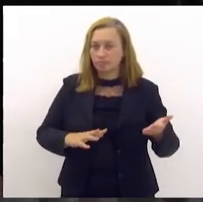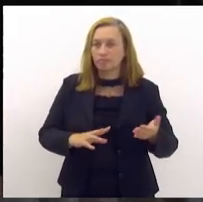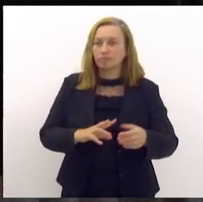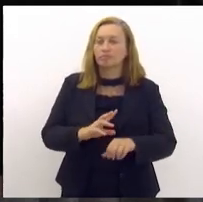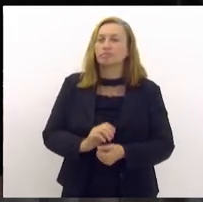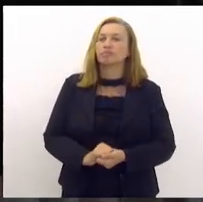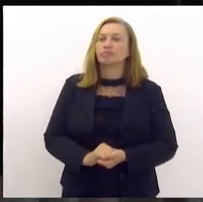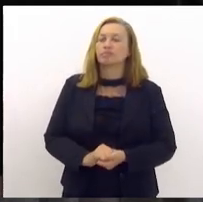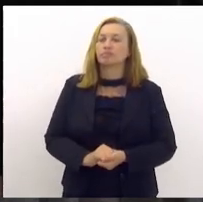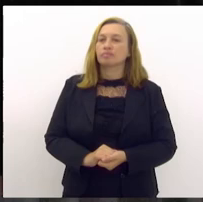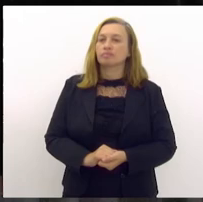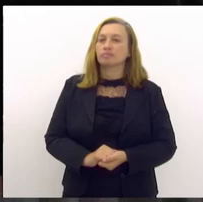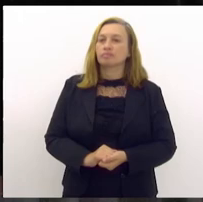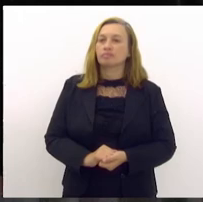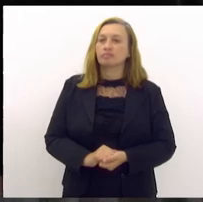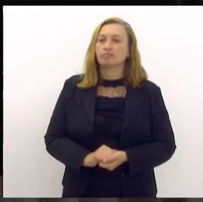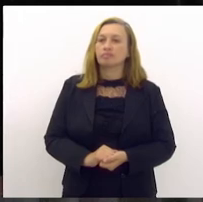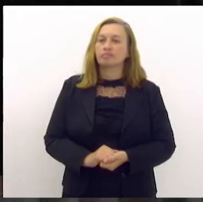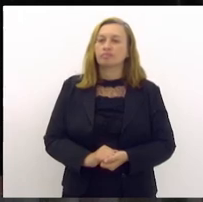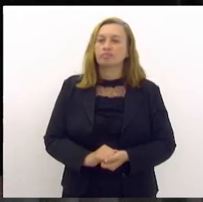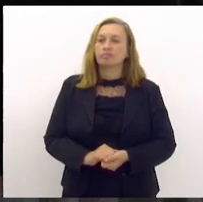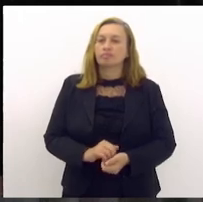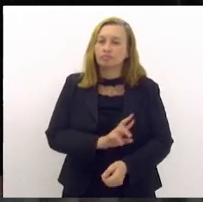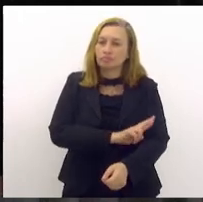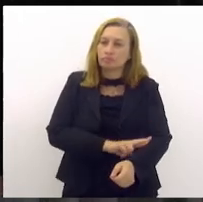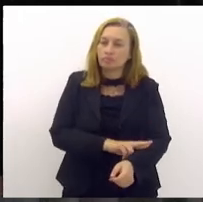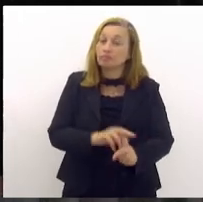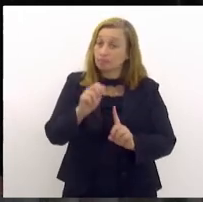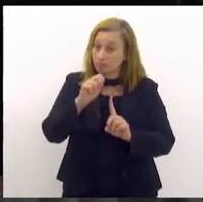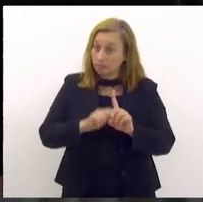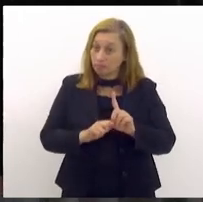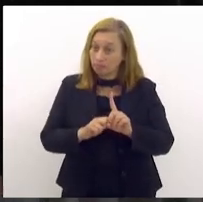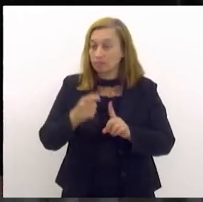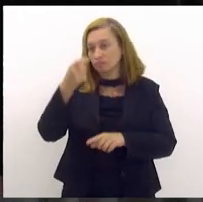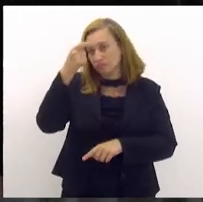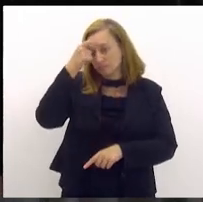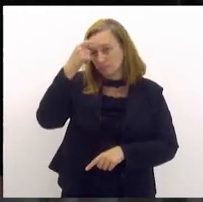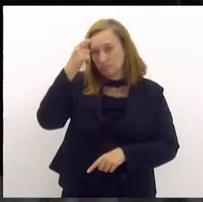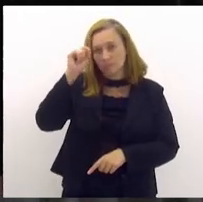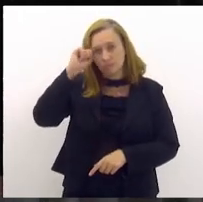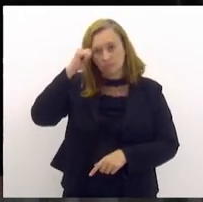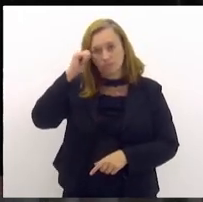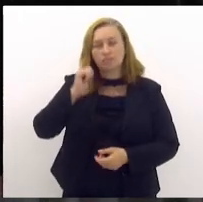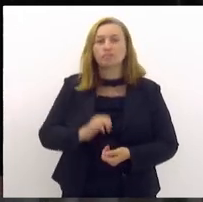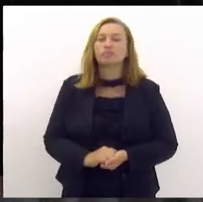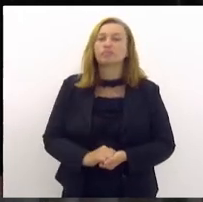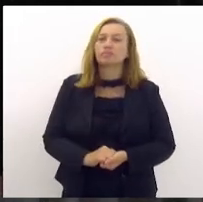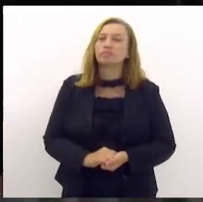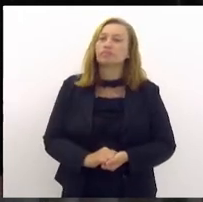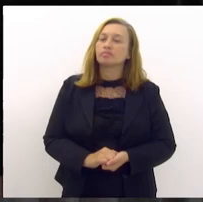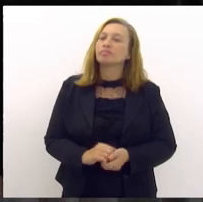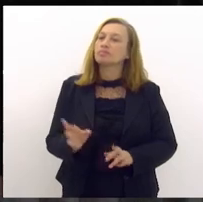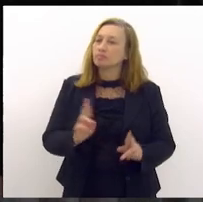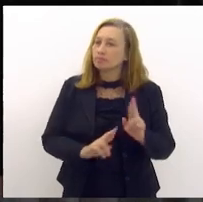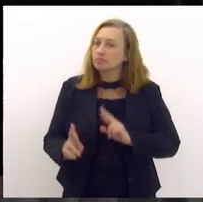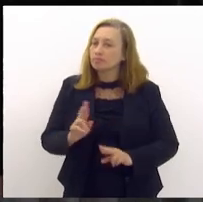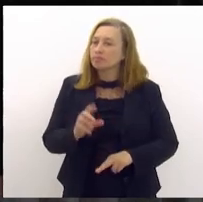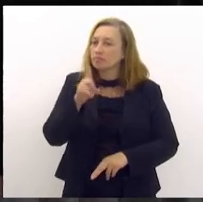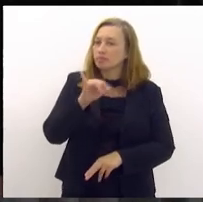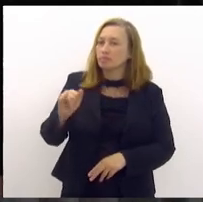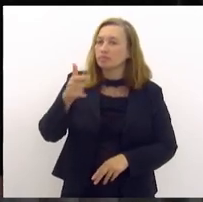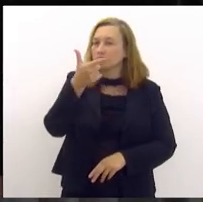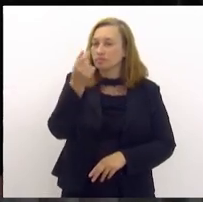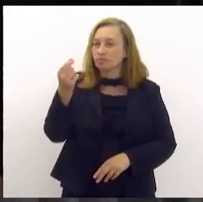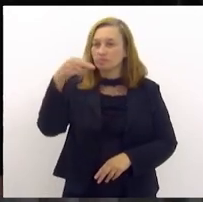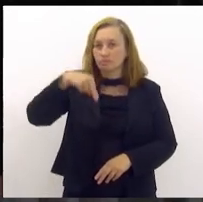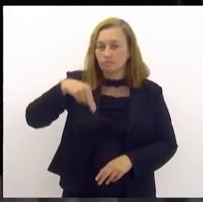racializadas, porque é o dia, né, porque é o mês que, da consciência negra, que está relacionado ao dia 20 de